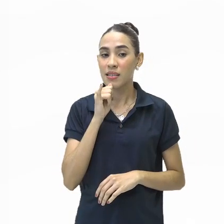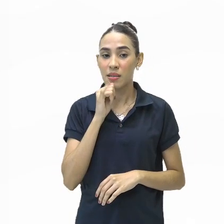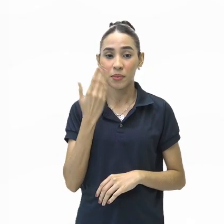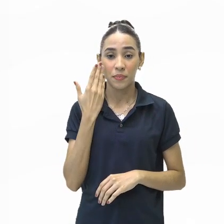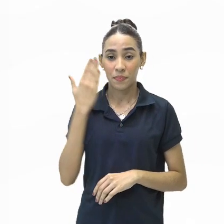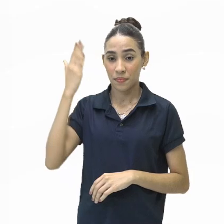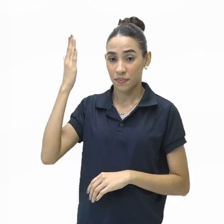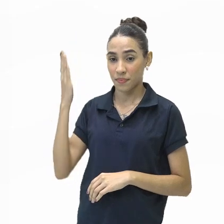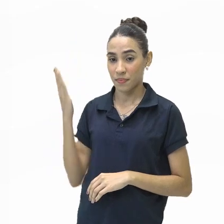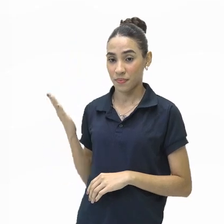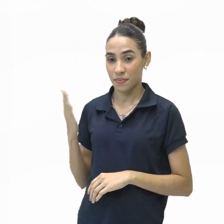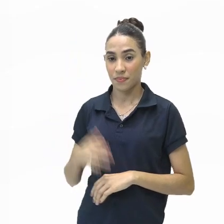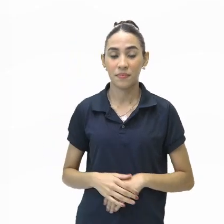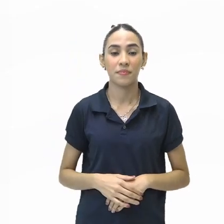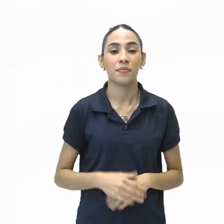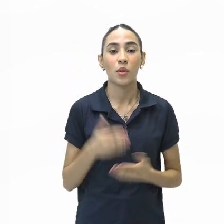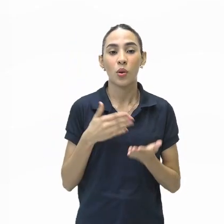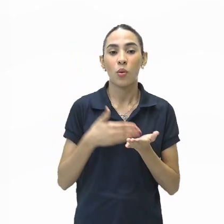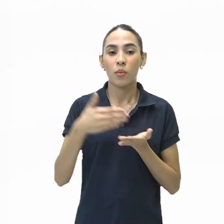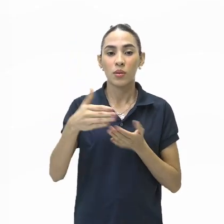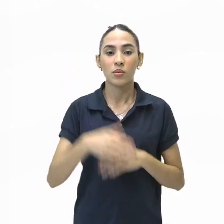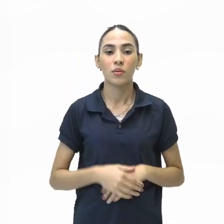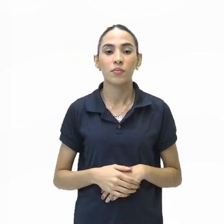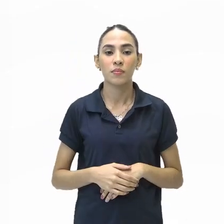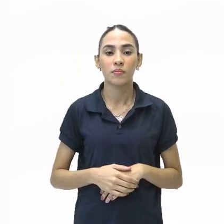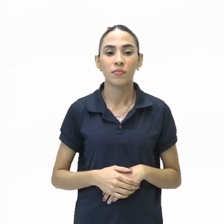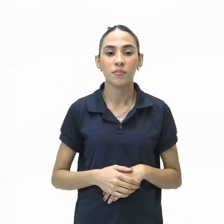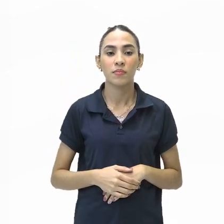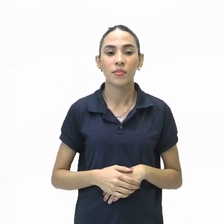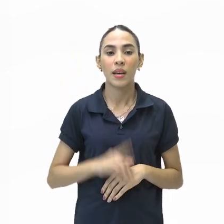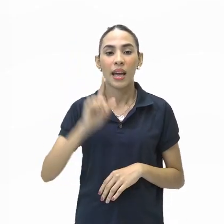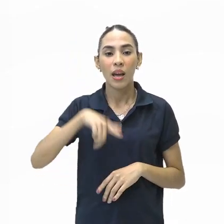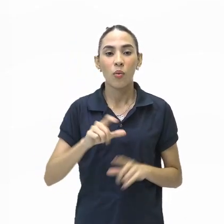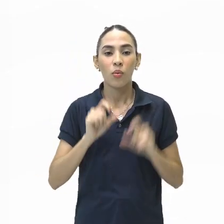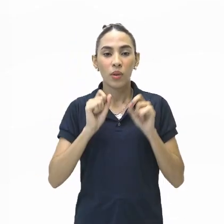só. Começou dizendo que Interestelar é um cérebro, né?